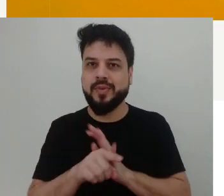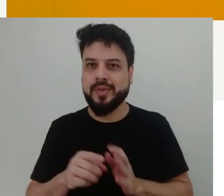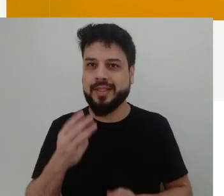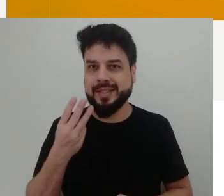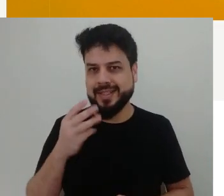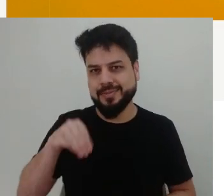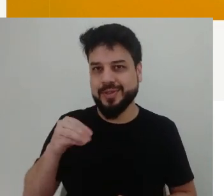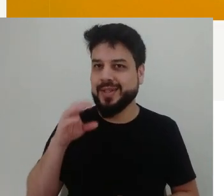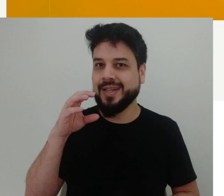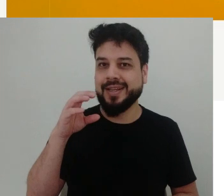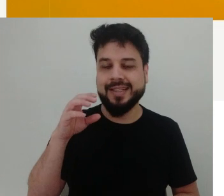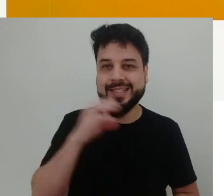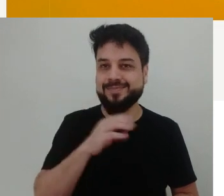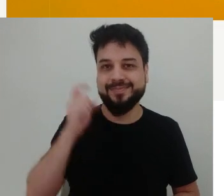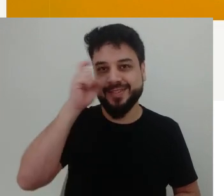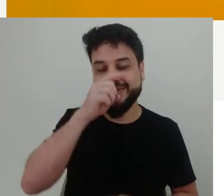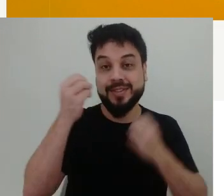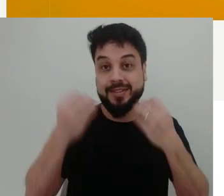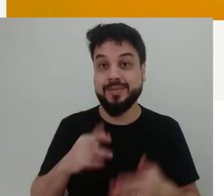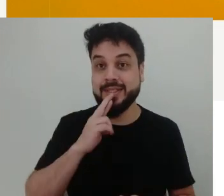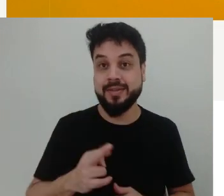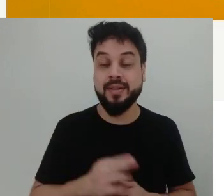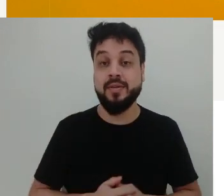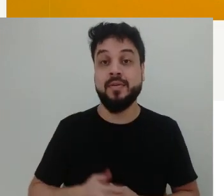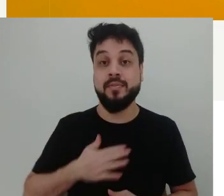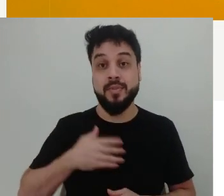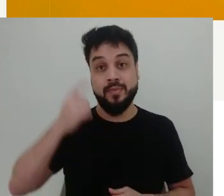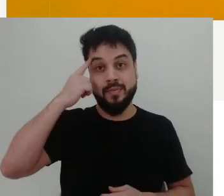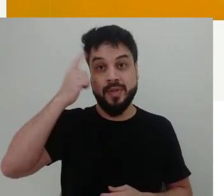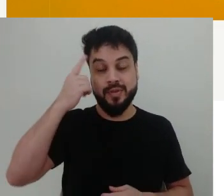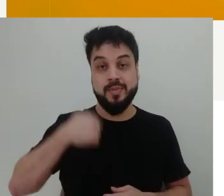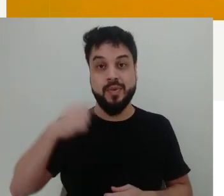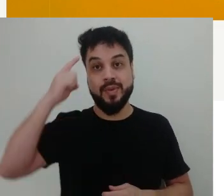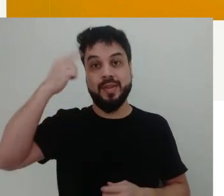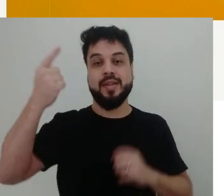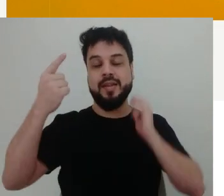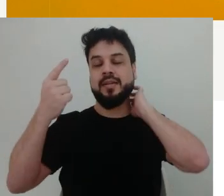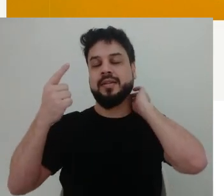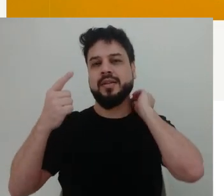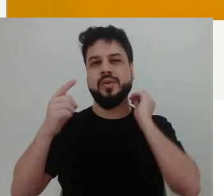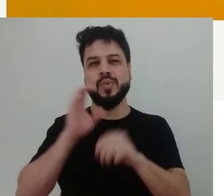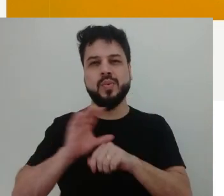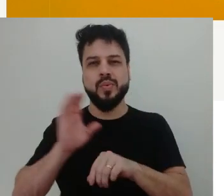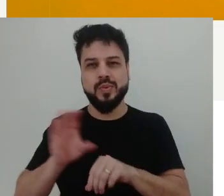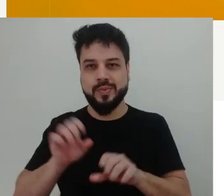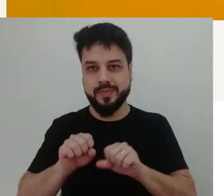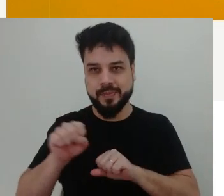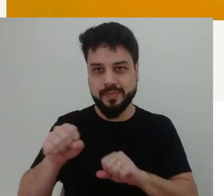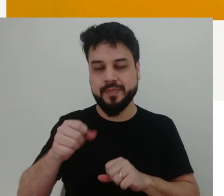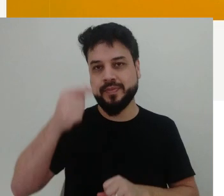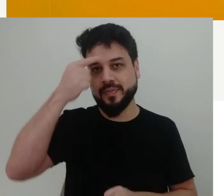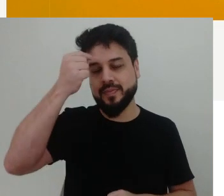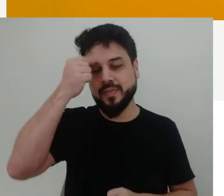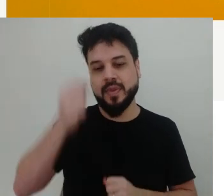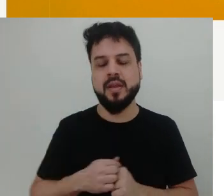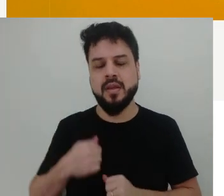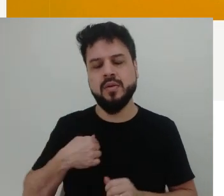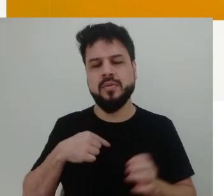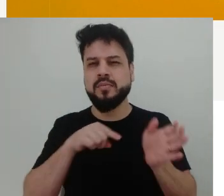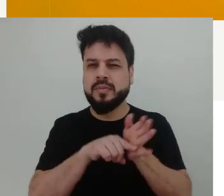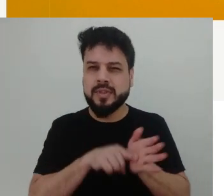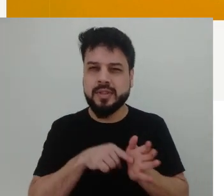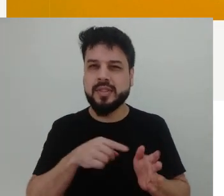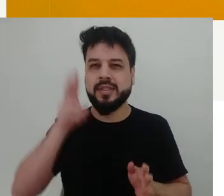grade, a grade já remete para prisão, né? Não tinha grade naquela época. Segunda coisa, Júlio,